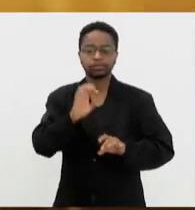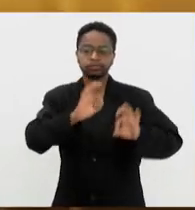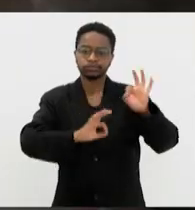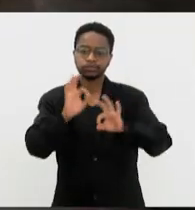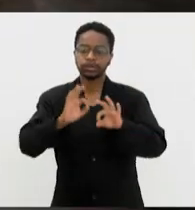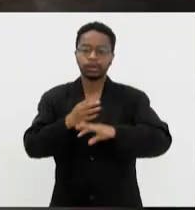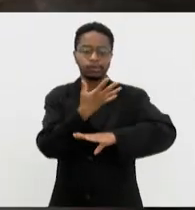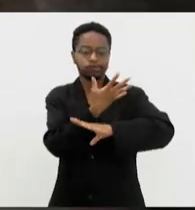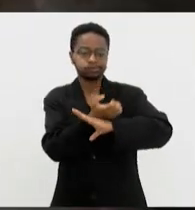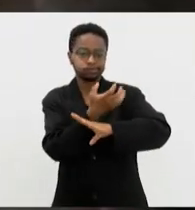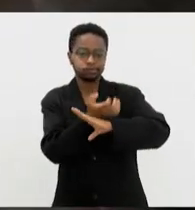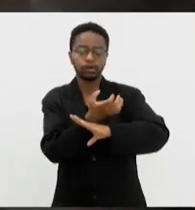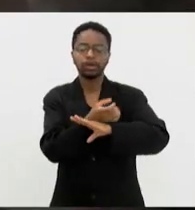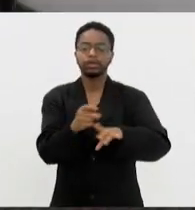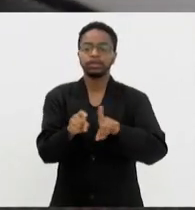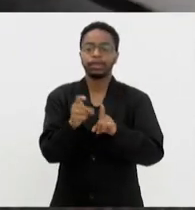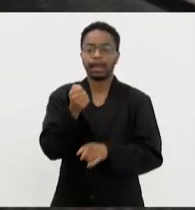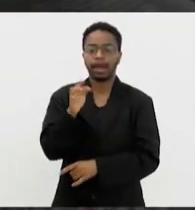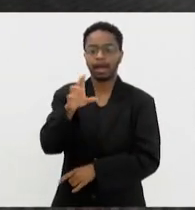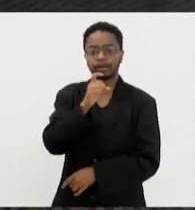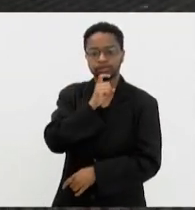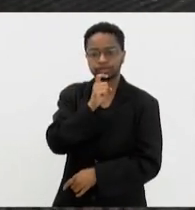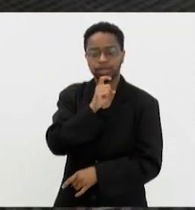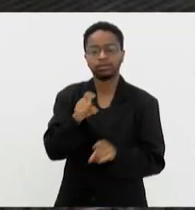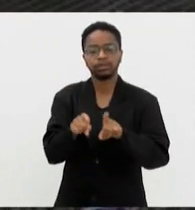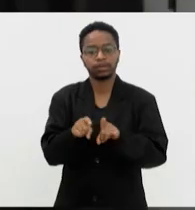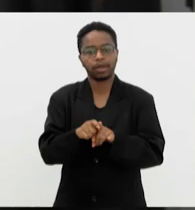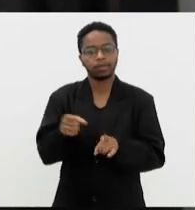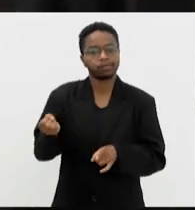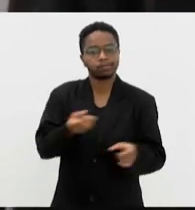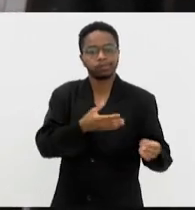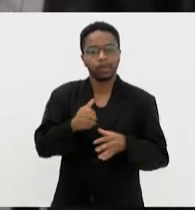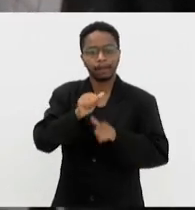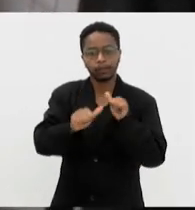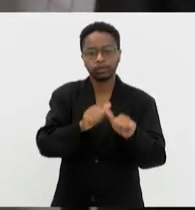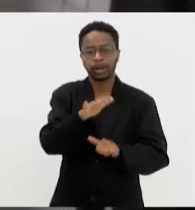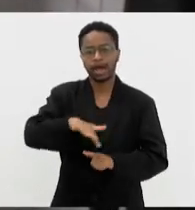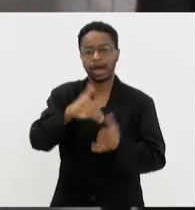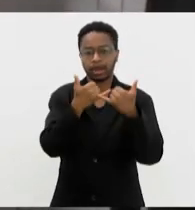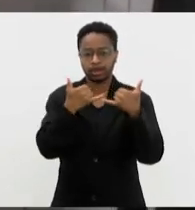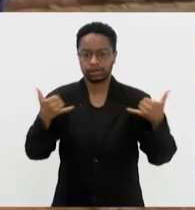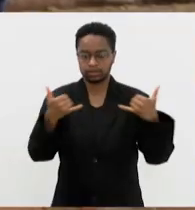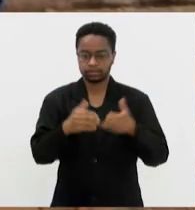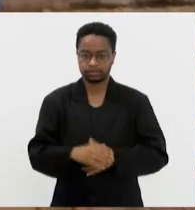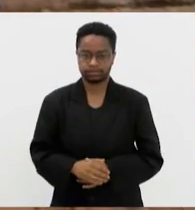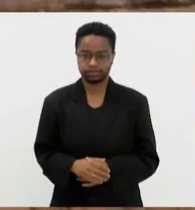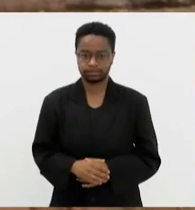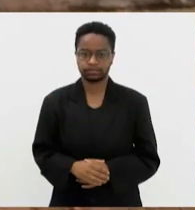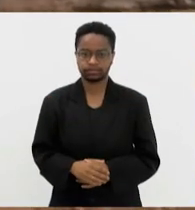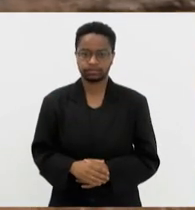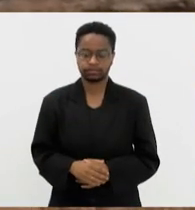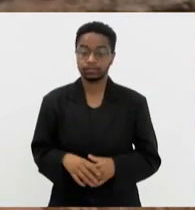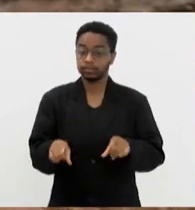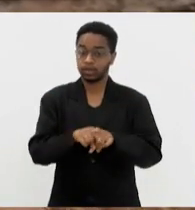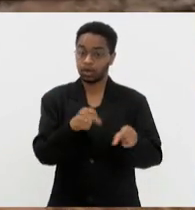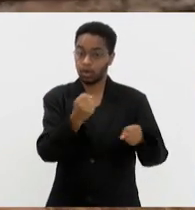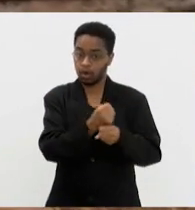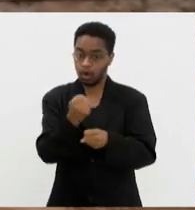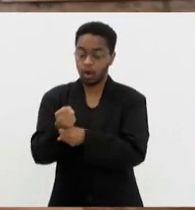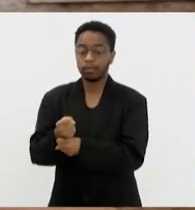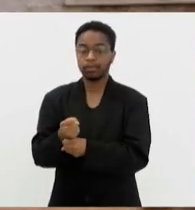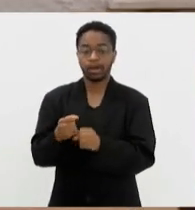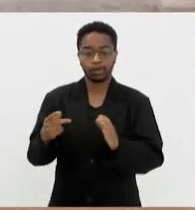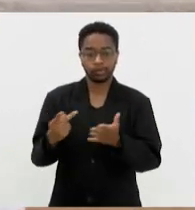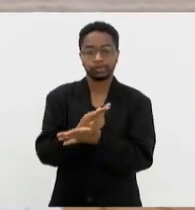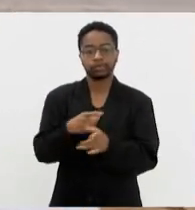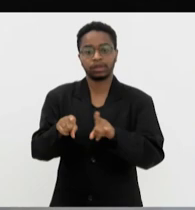solares, aparelhos de ar-condicionado e a modernização de todo o sistema elétrico. A renovação se estende a Campo Grande,